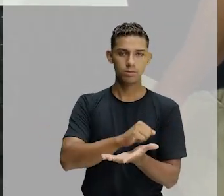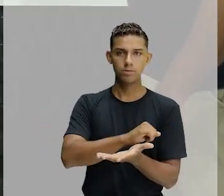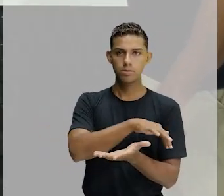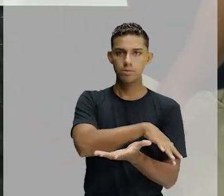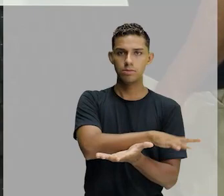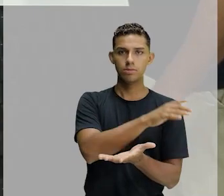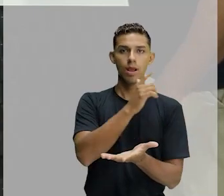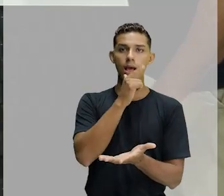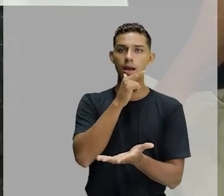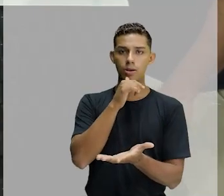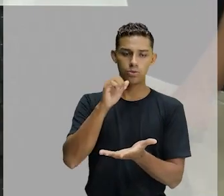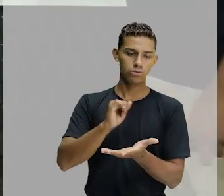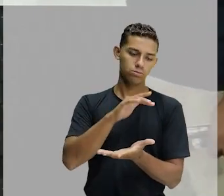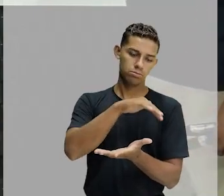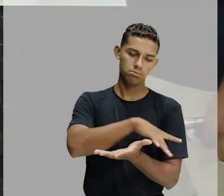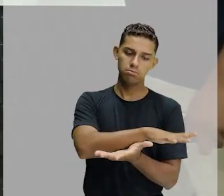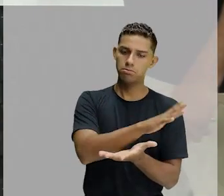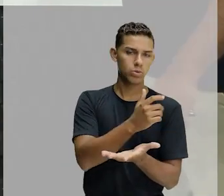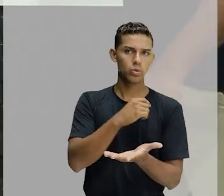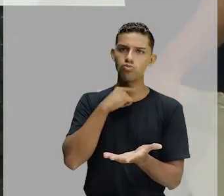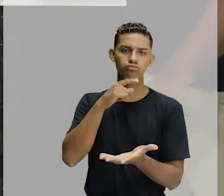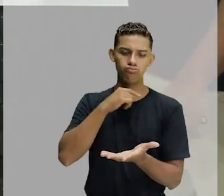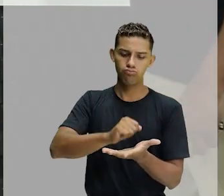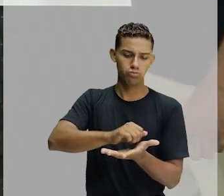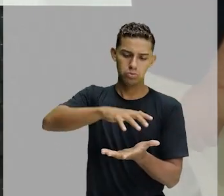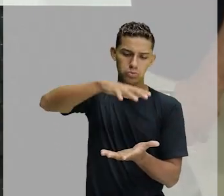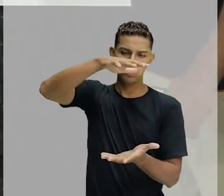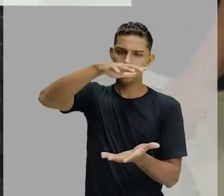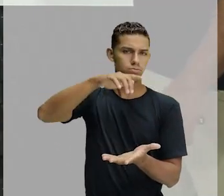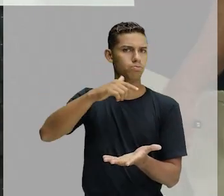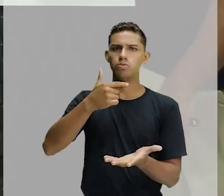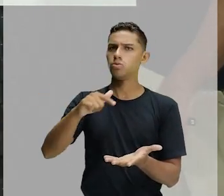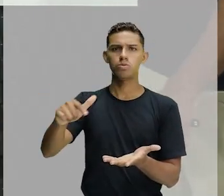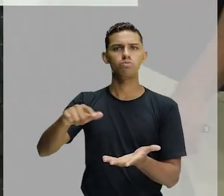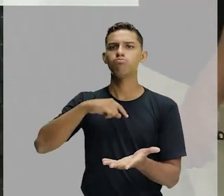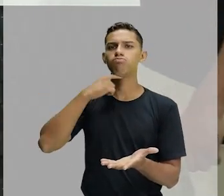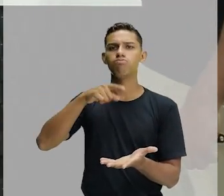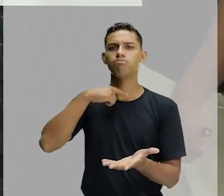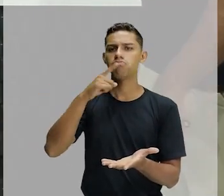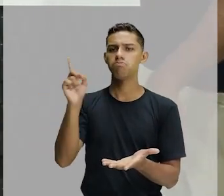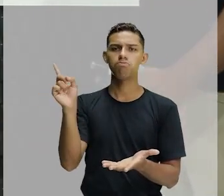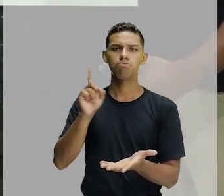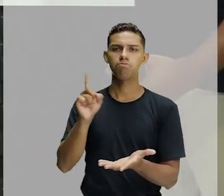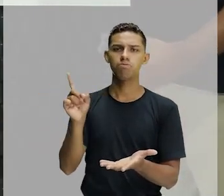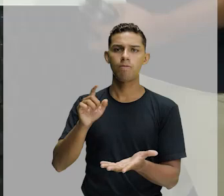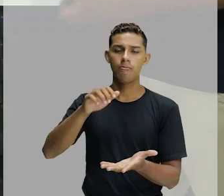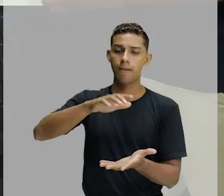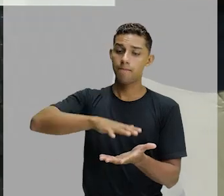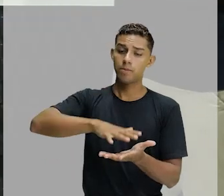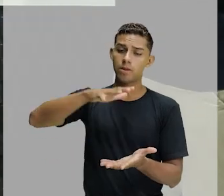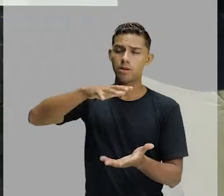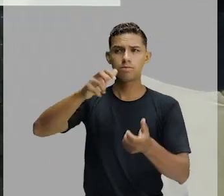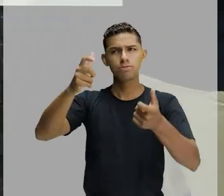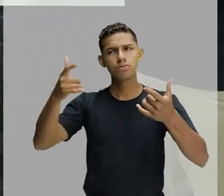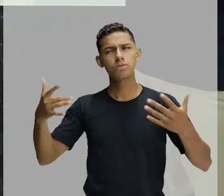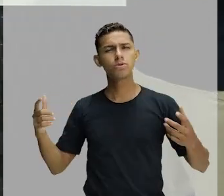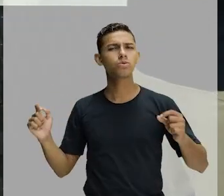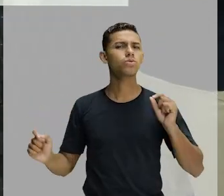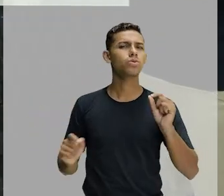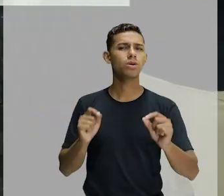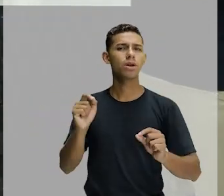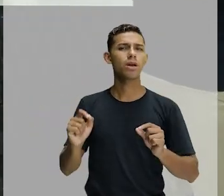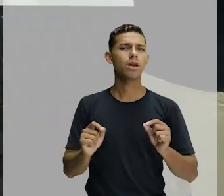derramar. E esse balde ele não vai encher. Então, o que eu estou querendo dizer